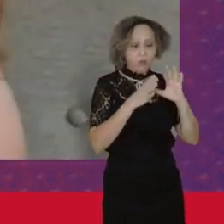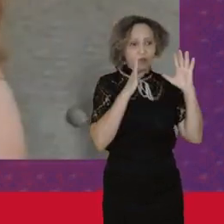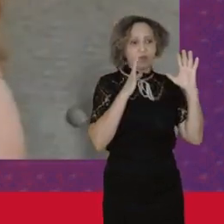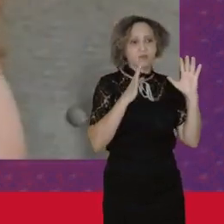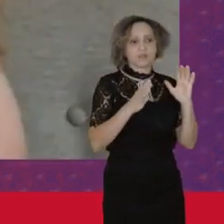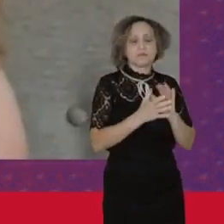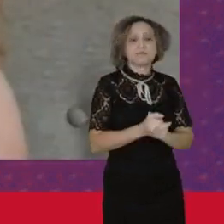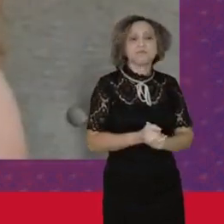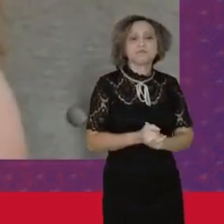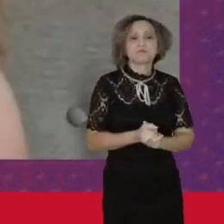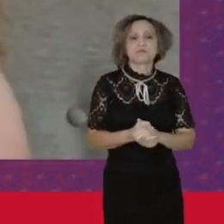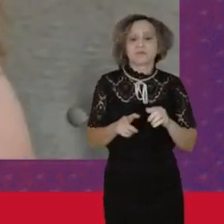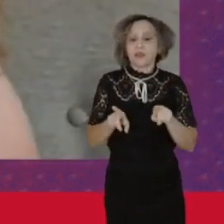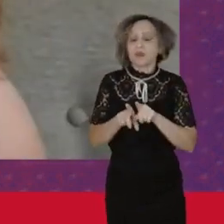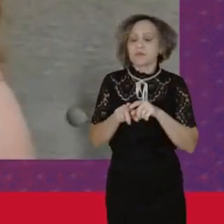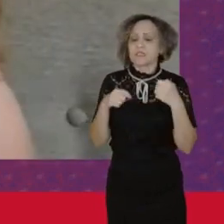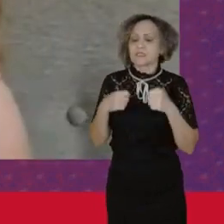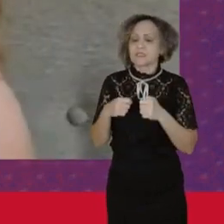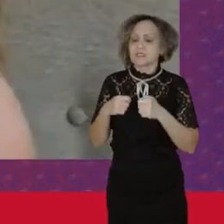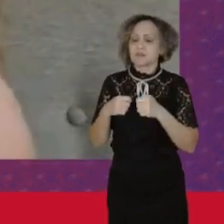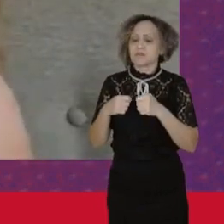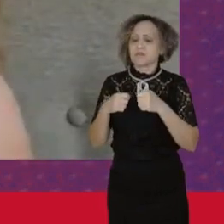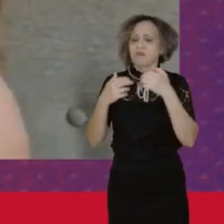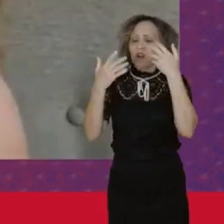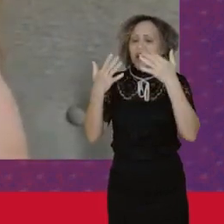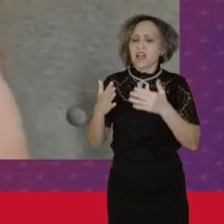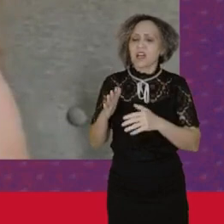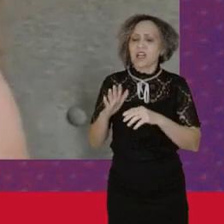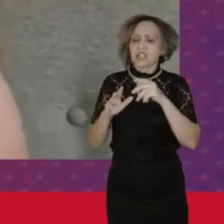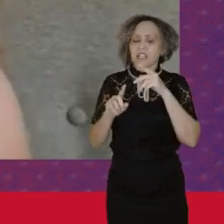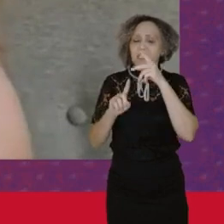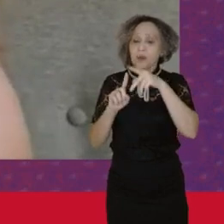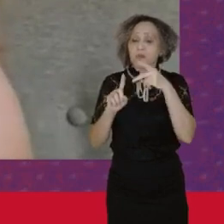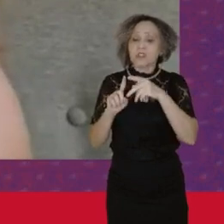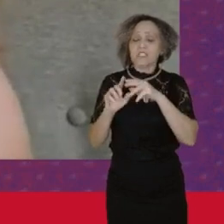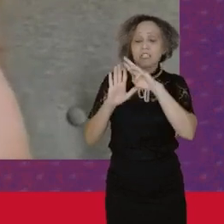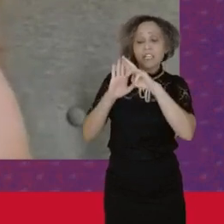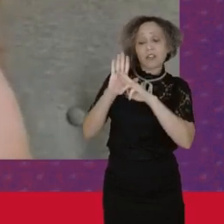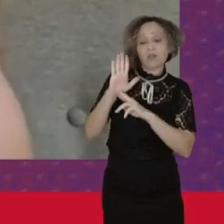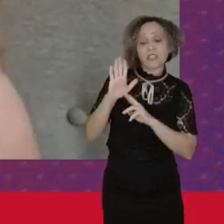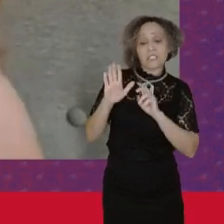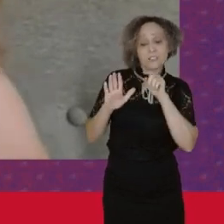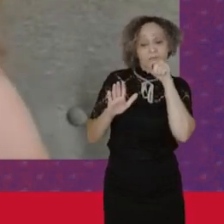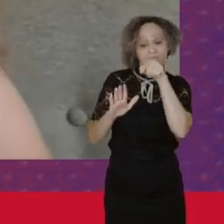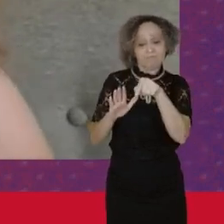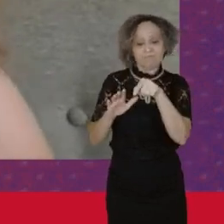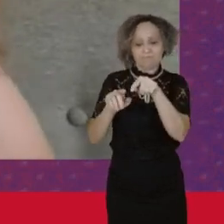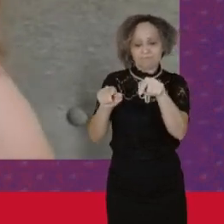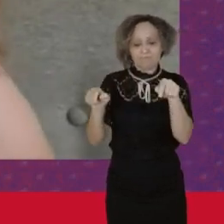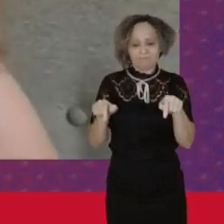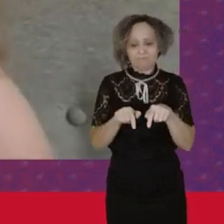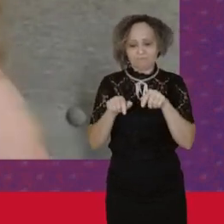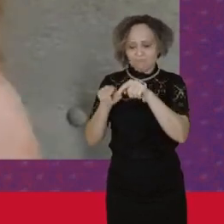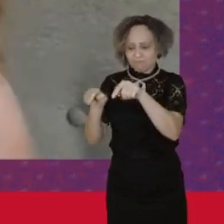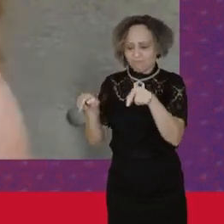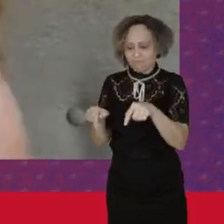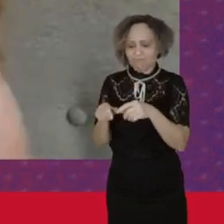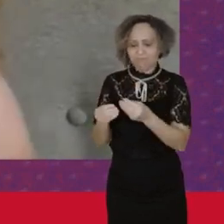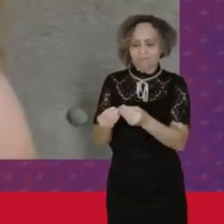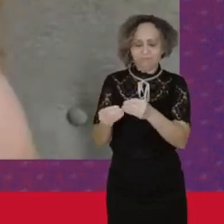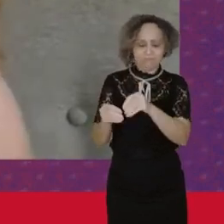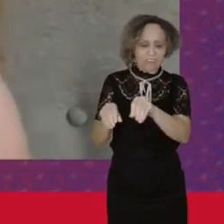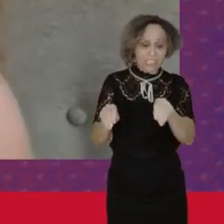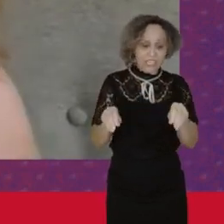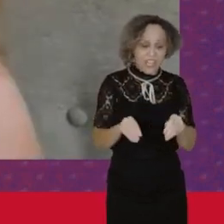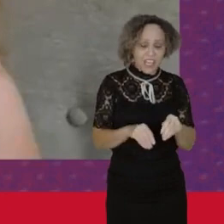também falar da questão da política de regularização fundiária. A gente sabe, né, dos milhares de posteiros